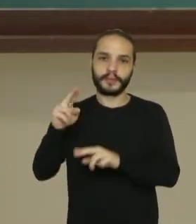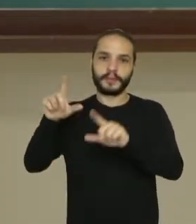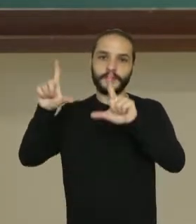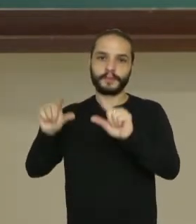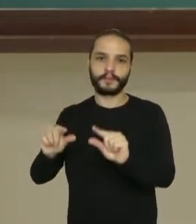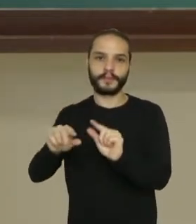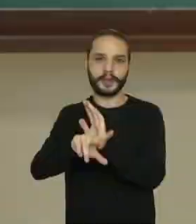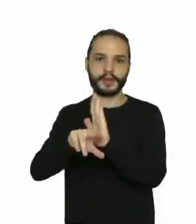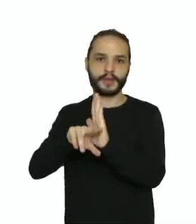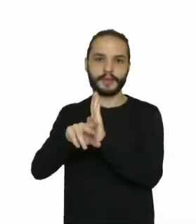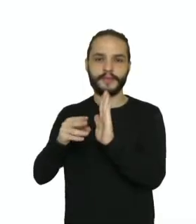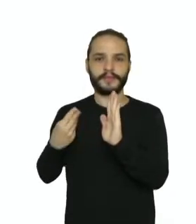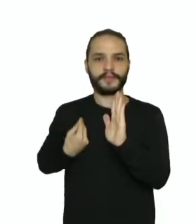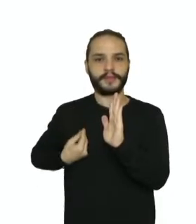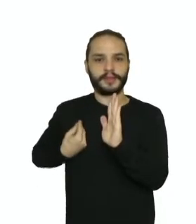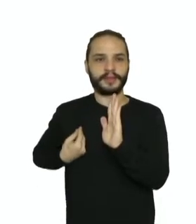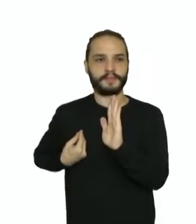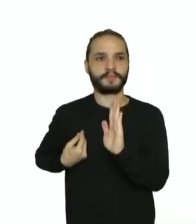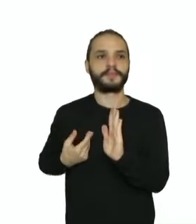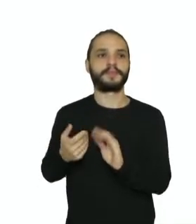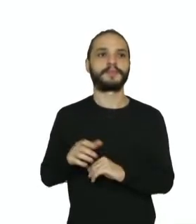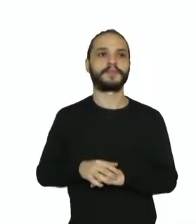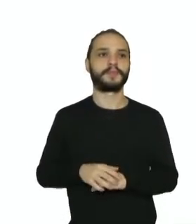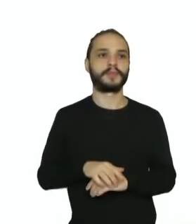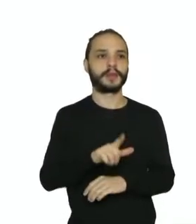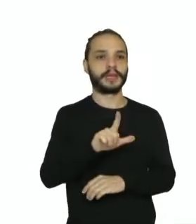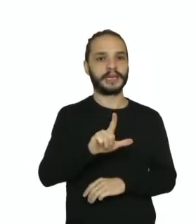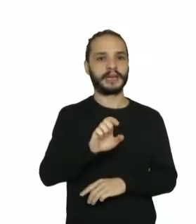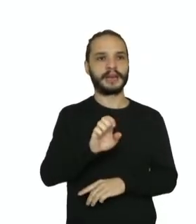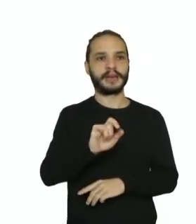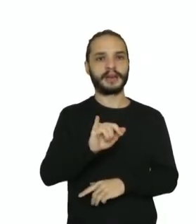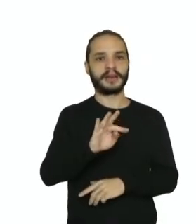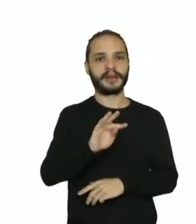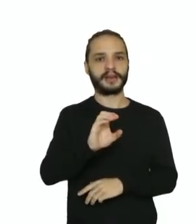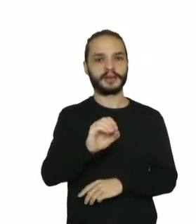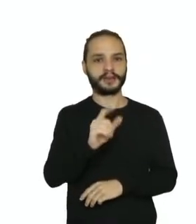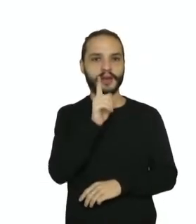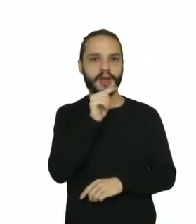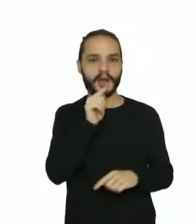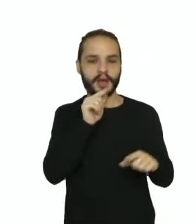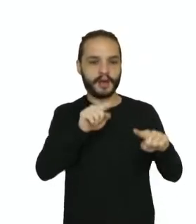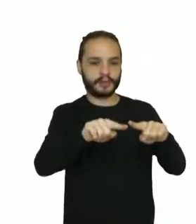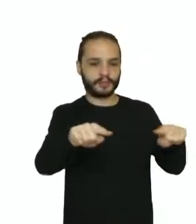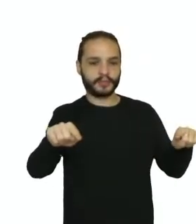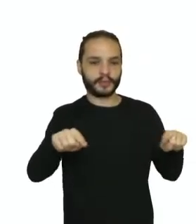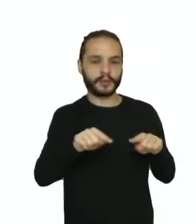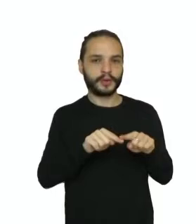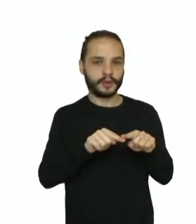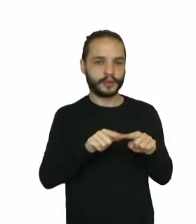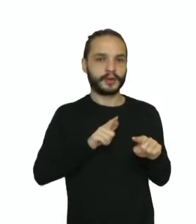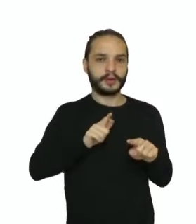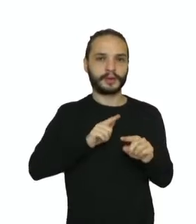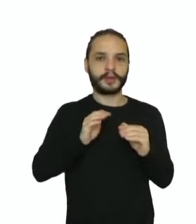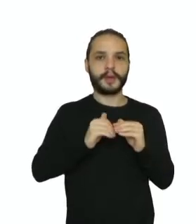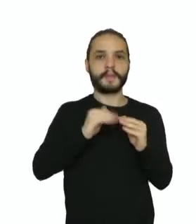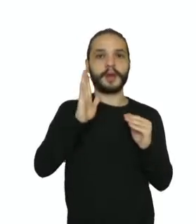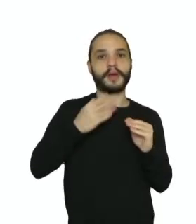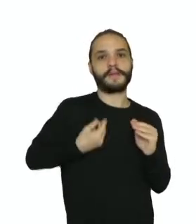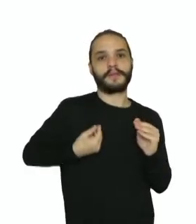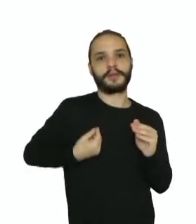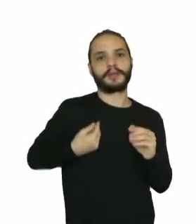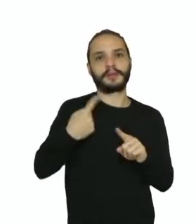biodiversidade. Os lênticos, que são lagos e lagoas, eu tenho uma biodiversidade maior, porque os seres conseguem se